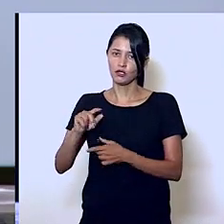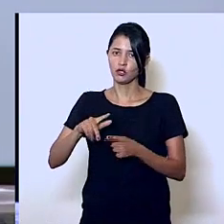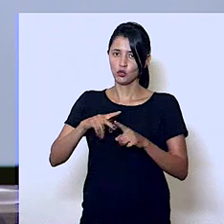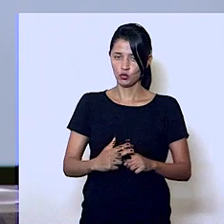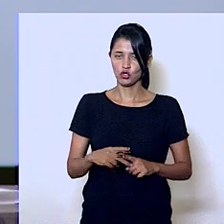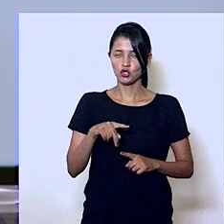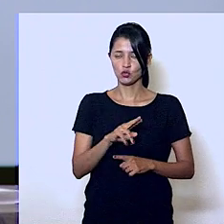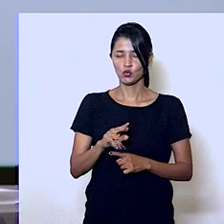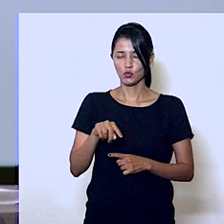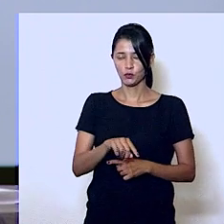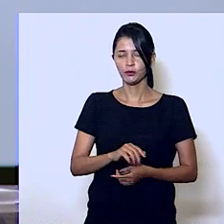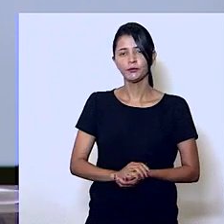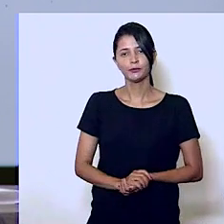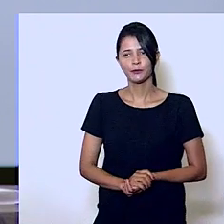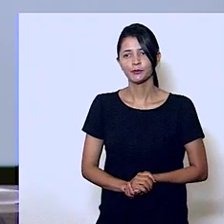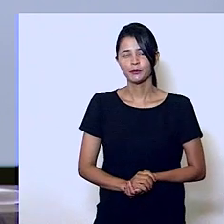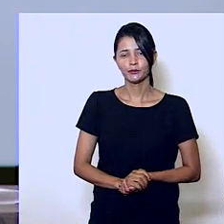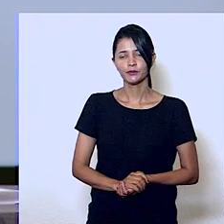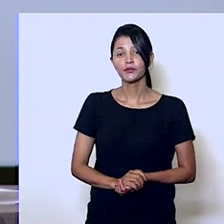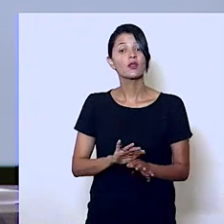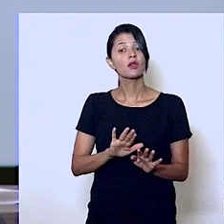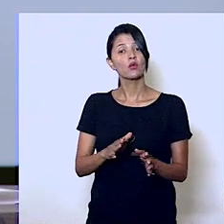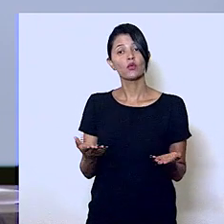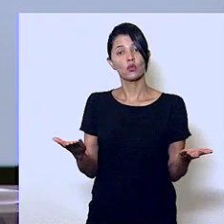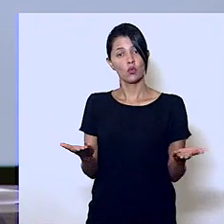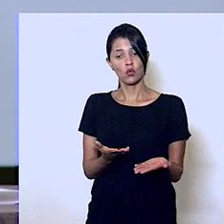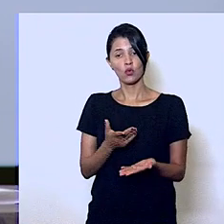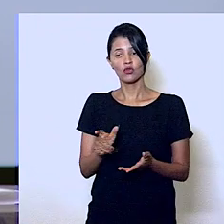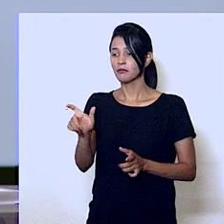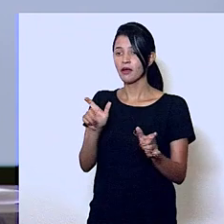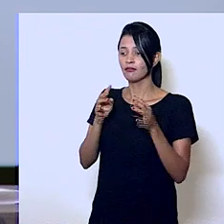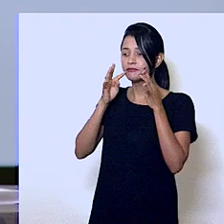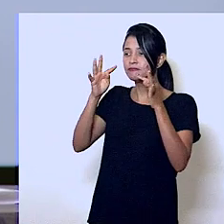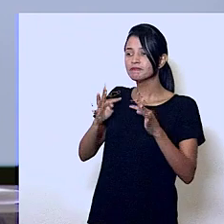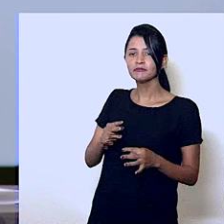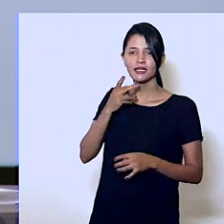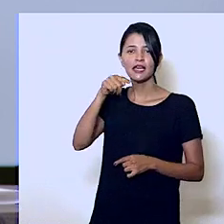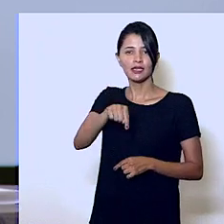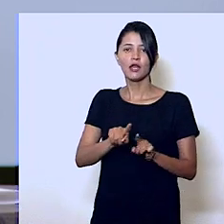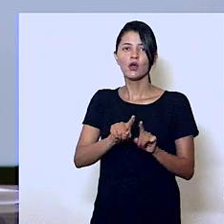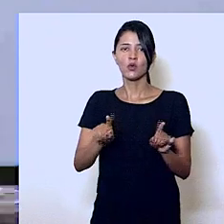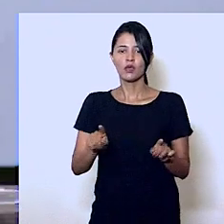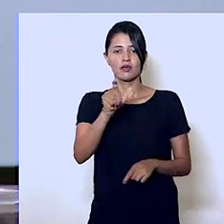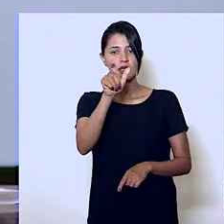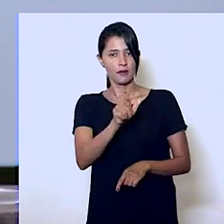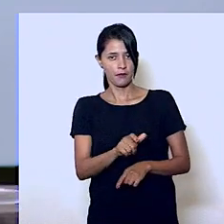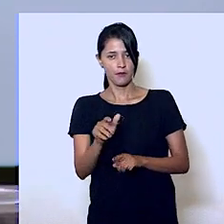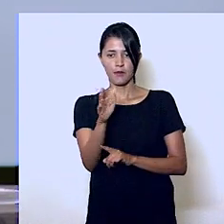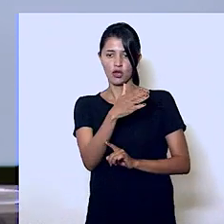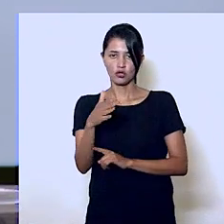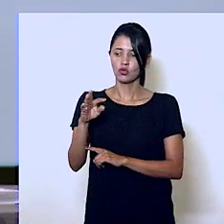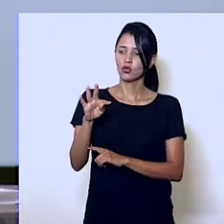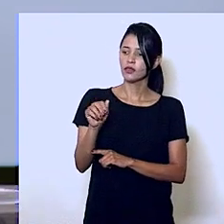que hoje recolhemos aqui dessas palavras é o fato de que o embaixador Paulo Tarso foi um dos nomes que mais incutiram